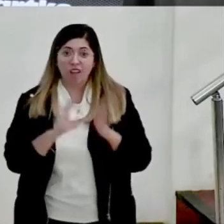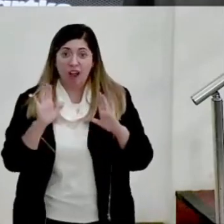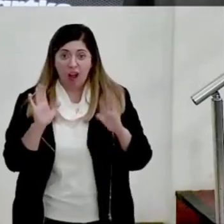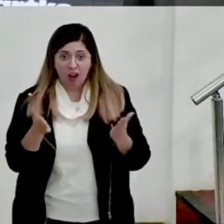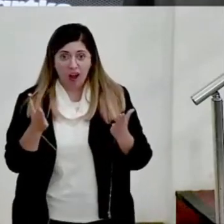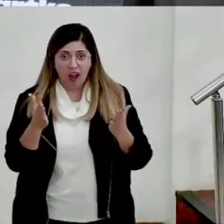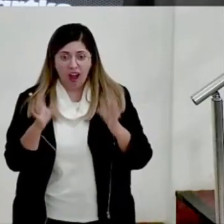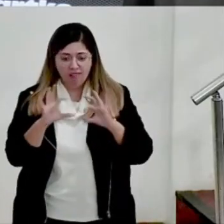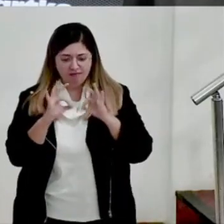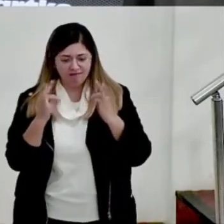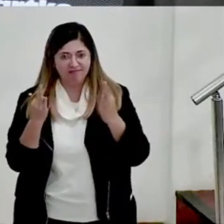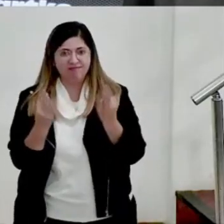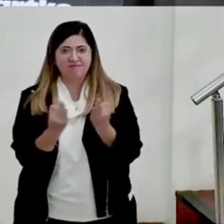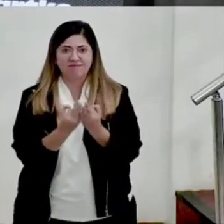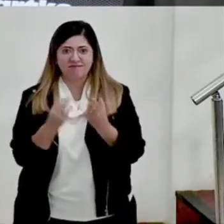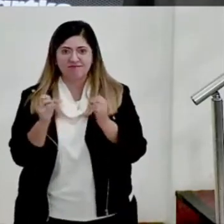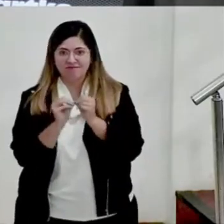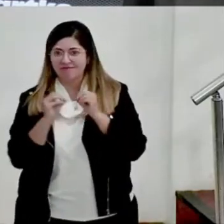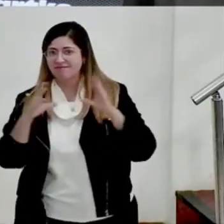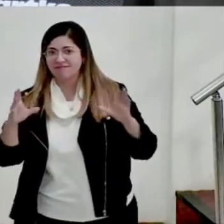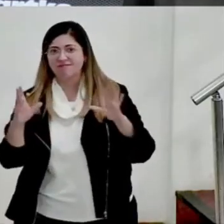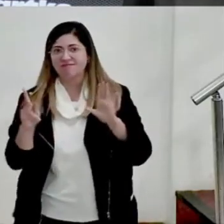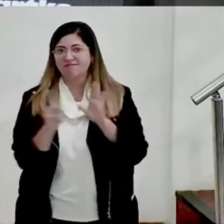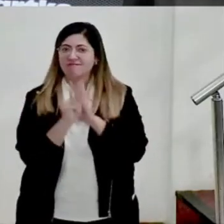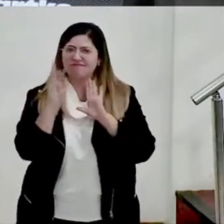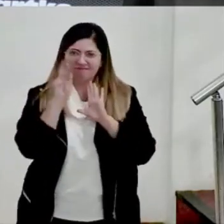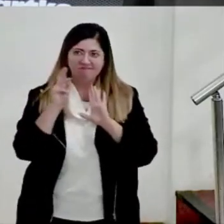uma outra criação.